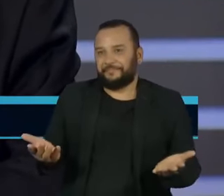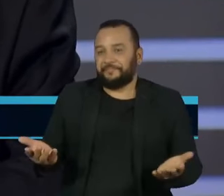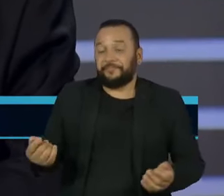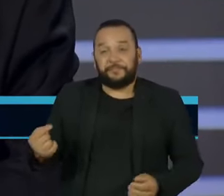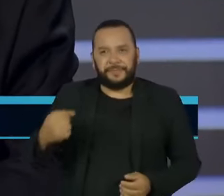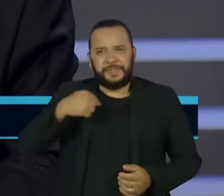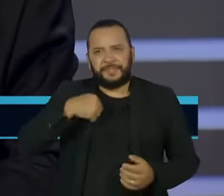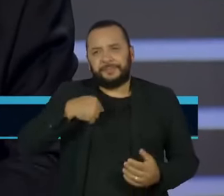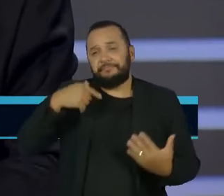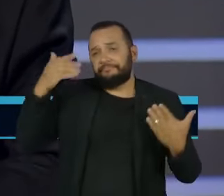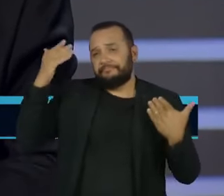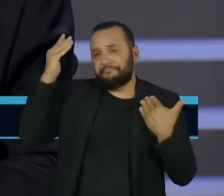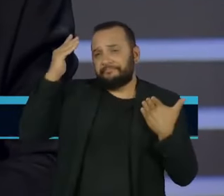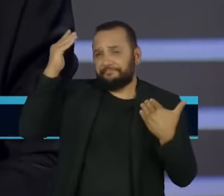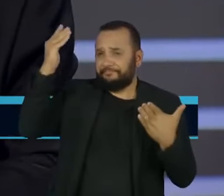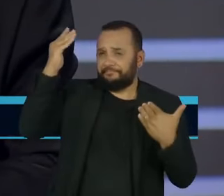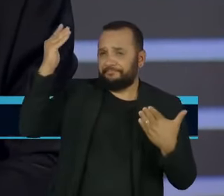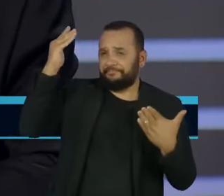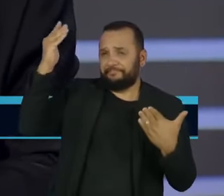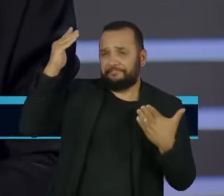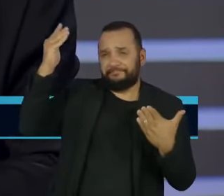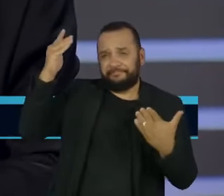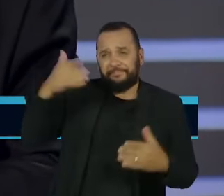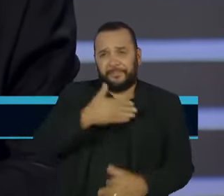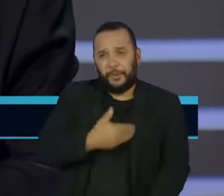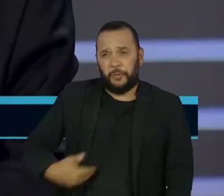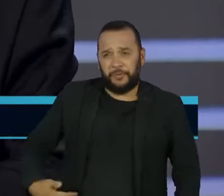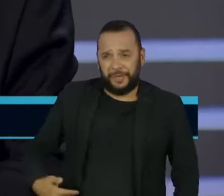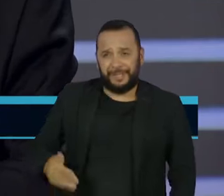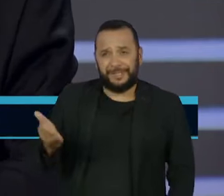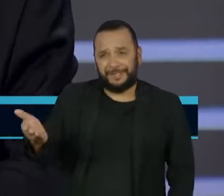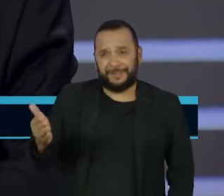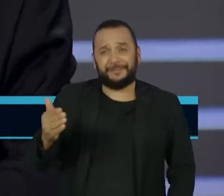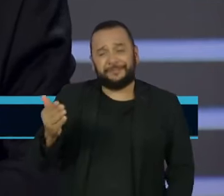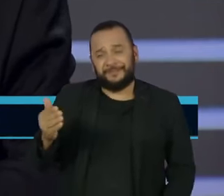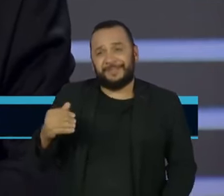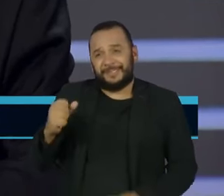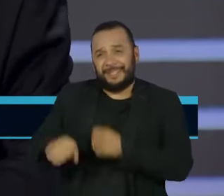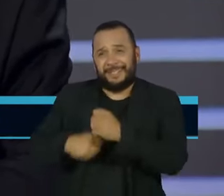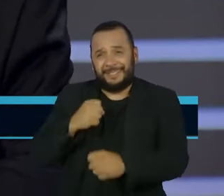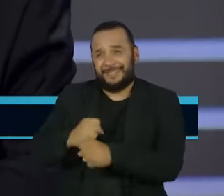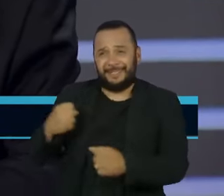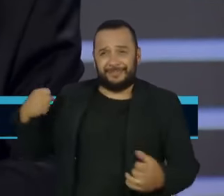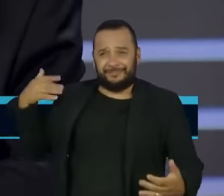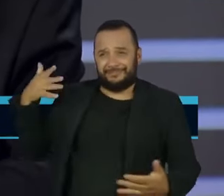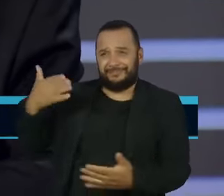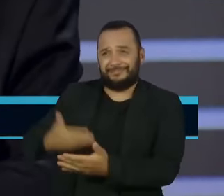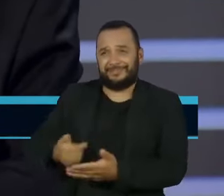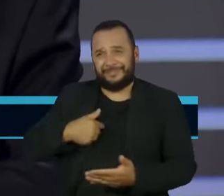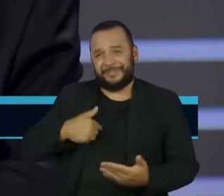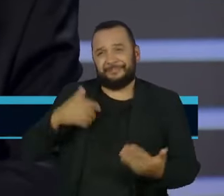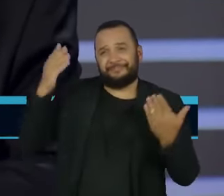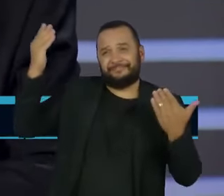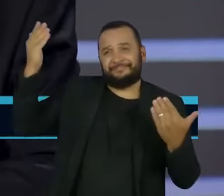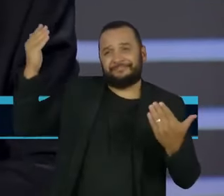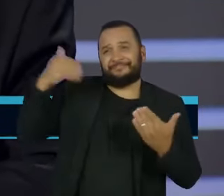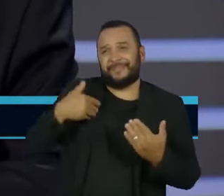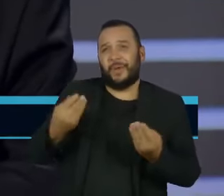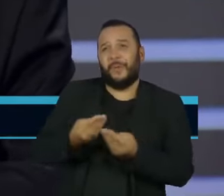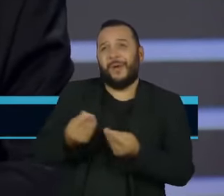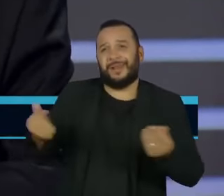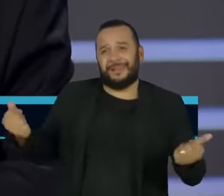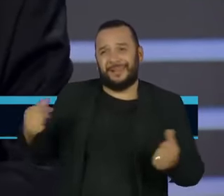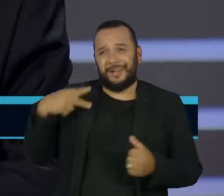cético com relação a tudo que tem tem a ver com o governo principalmente nesses últimos anos acho que a qualidade da governança no